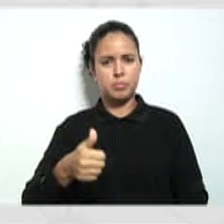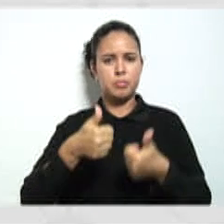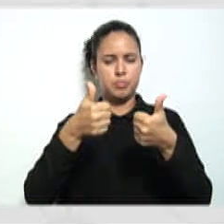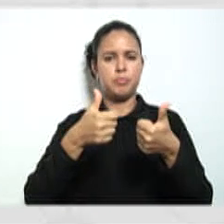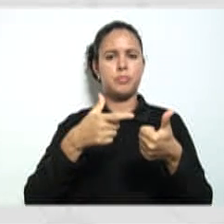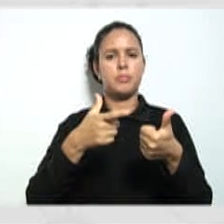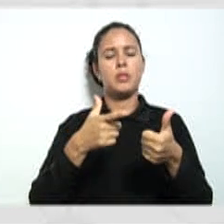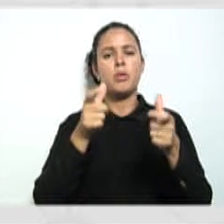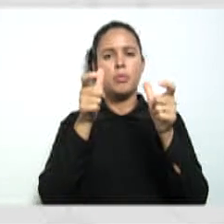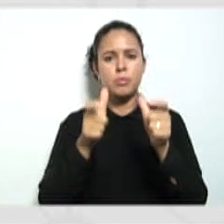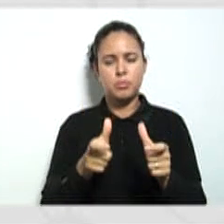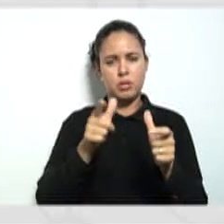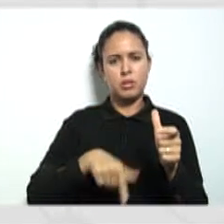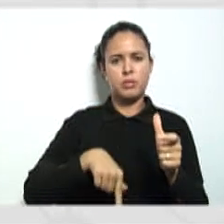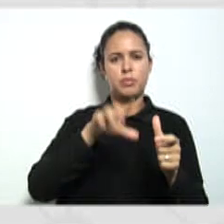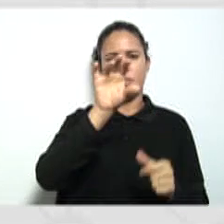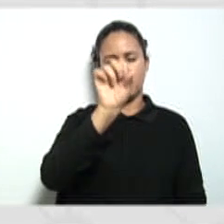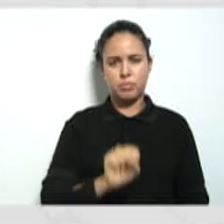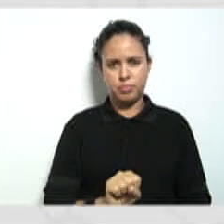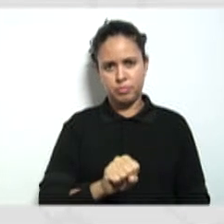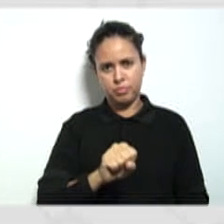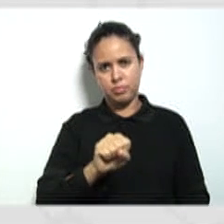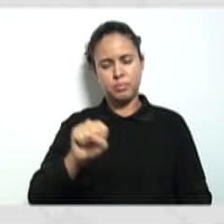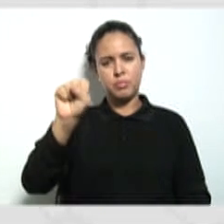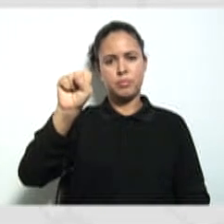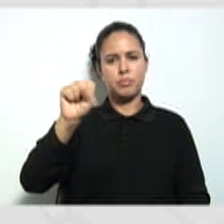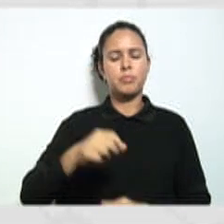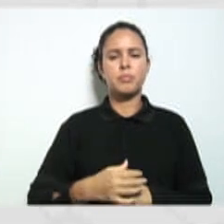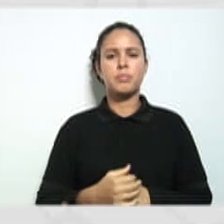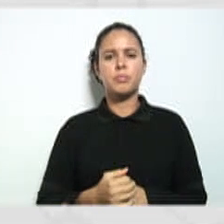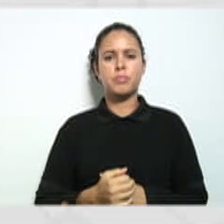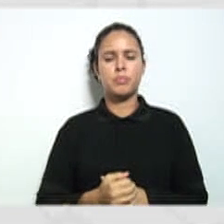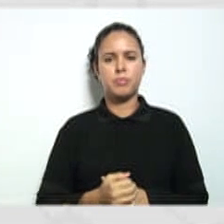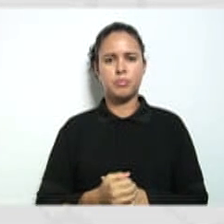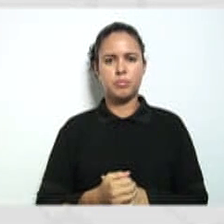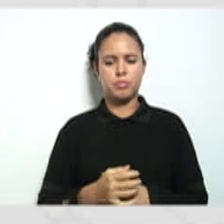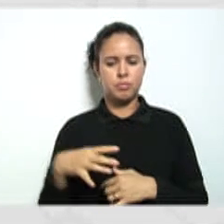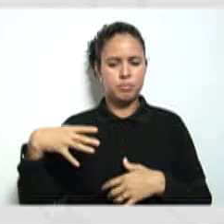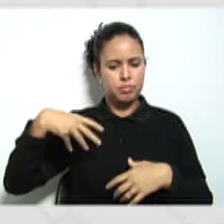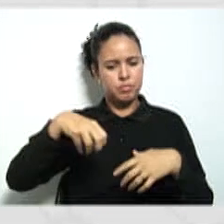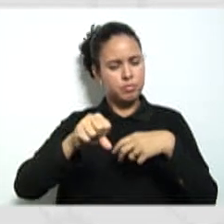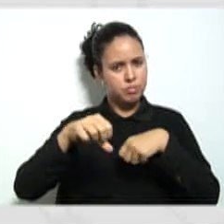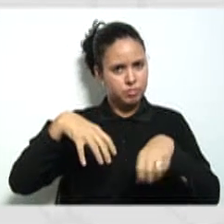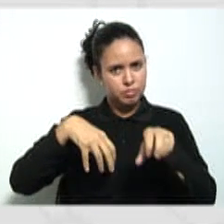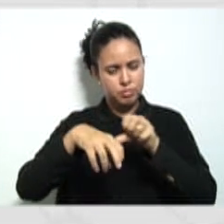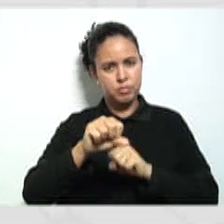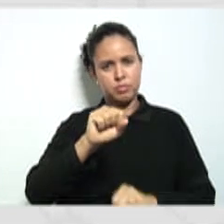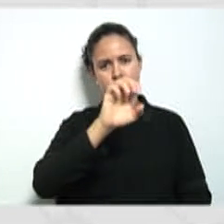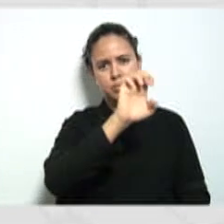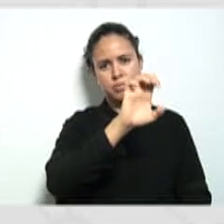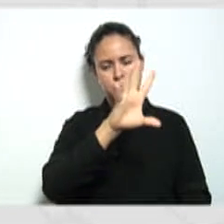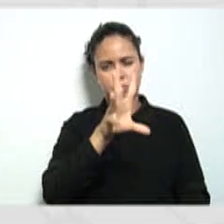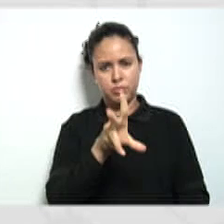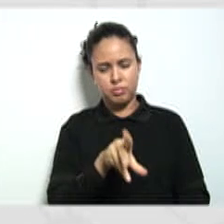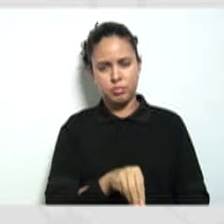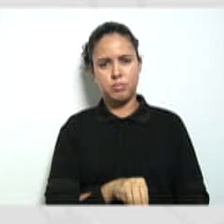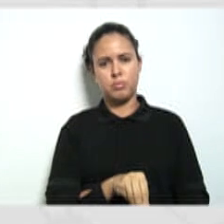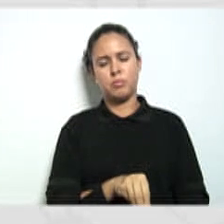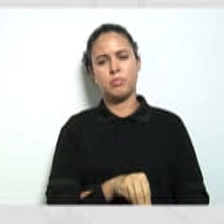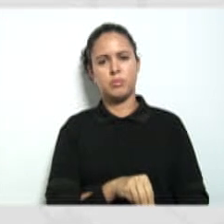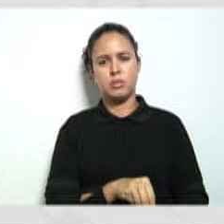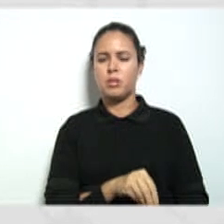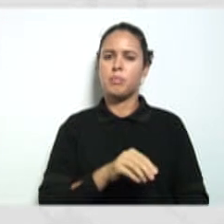sul e sudeste. A colonização europeia foi mais intensa na região sul do Brasil, lembrando que a Europa é o